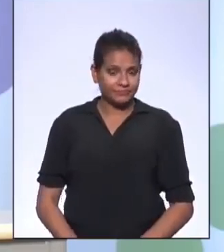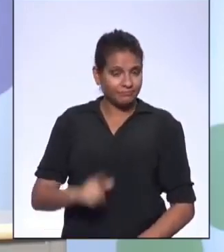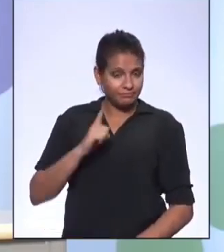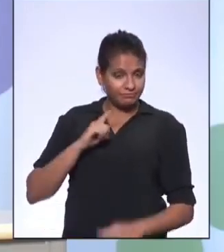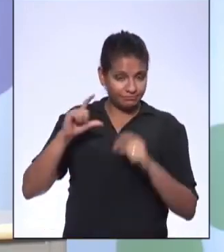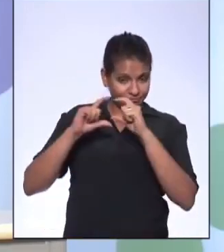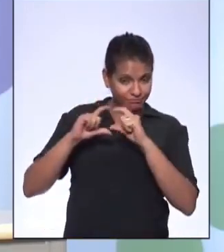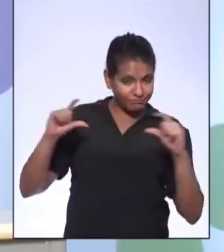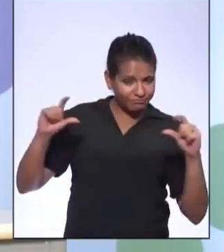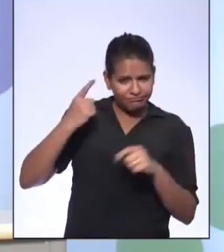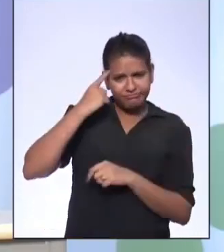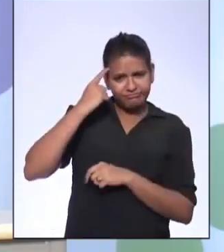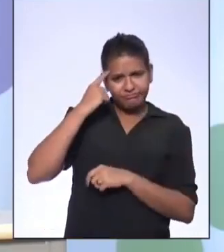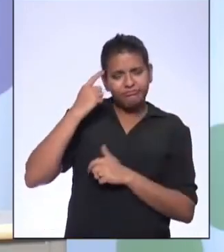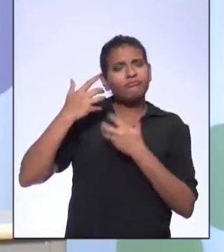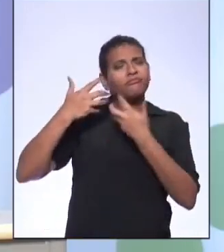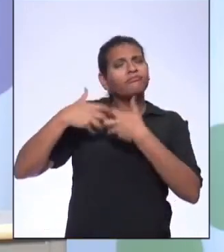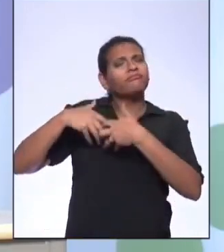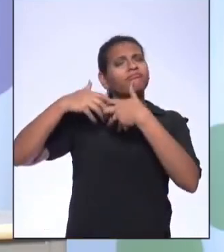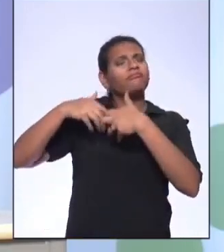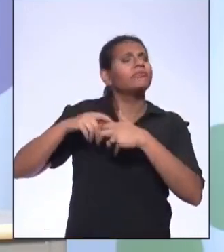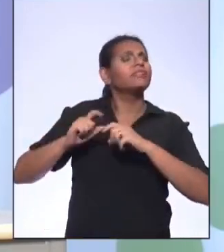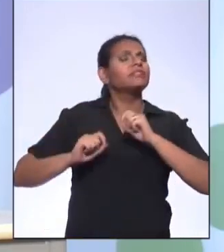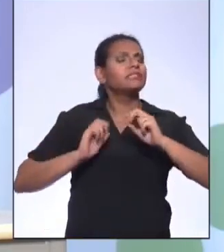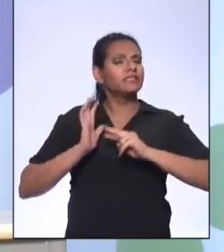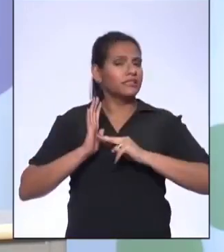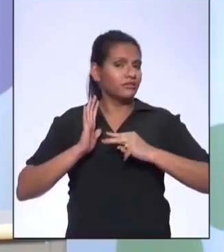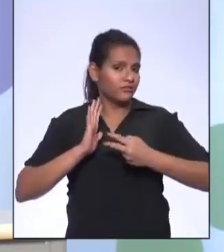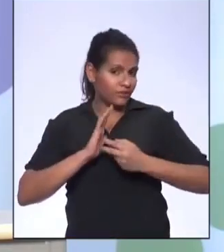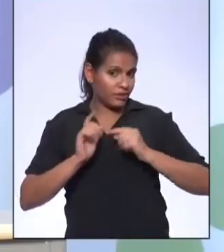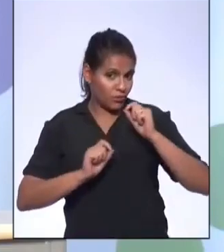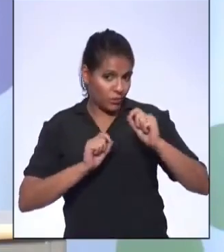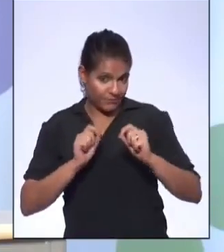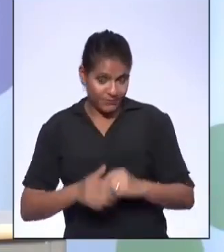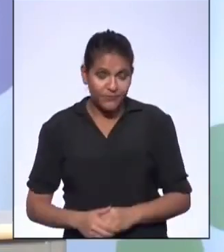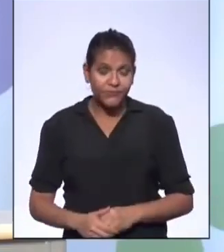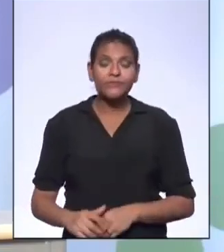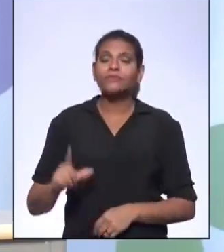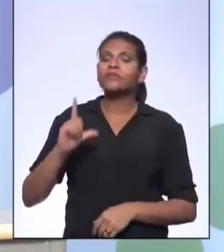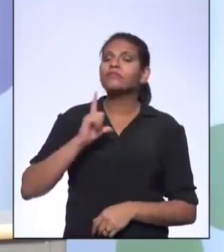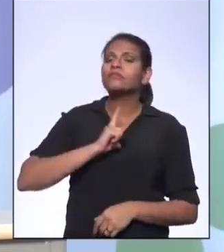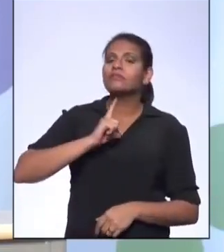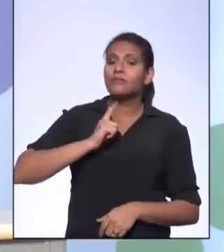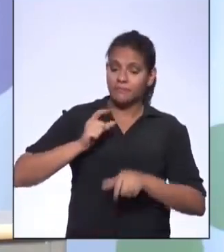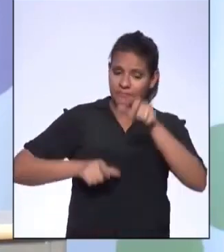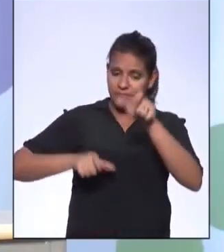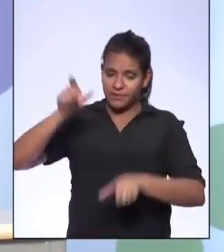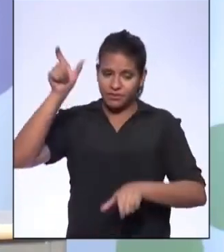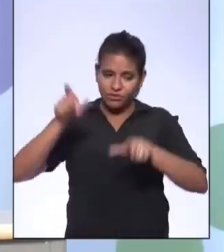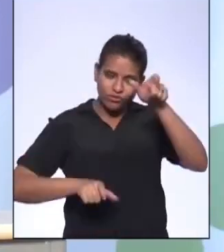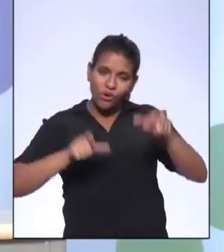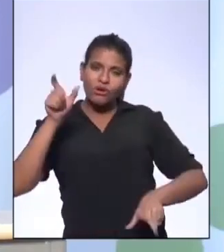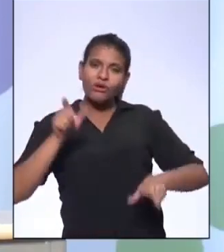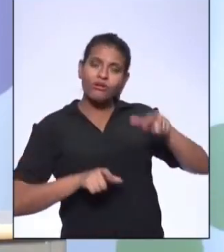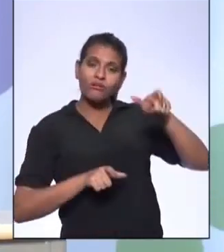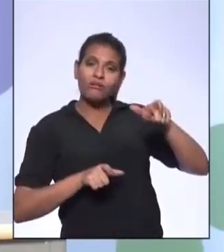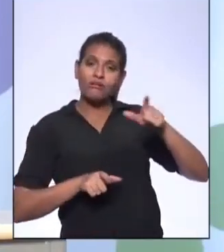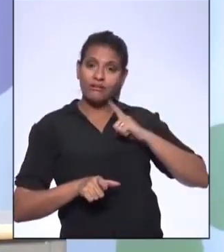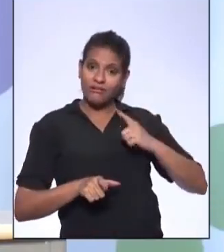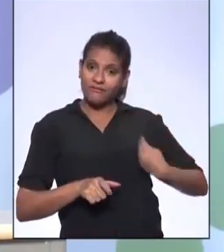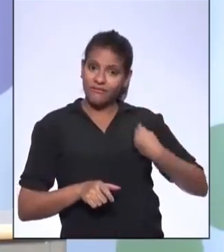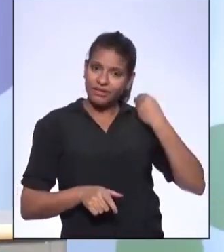são amarrados a teias de significados que eles mesmos teceram. Quem falou isso foi